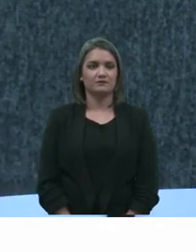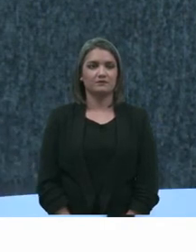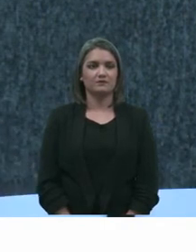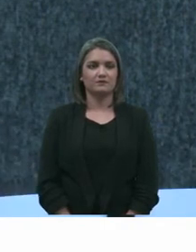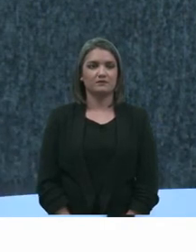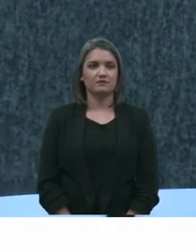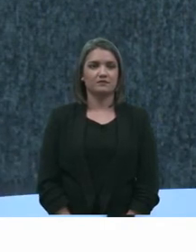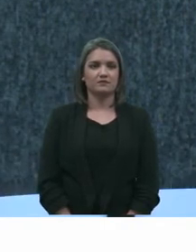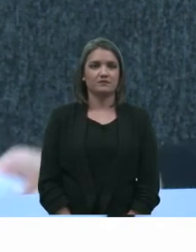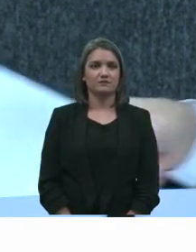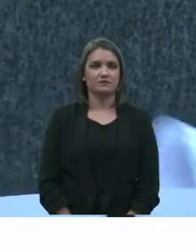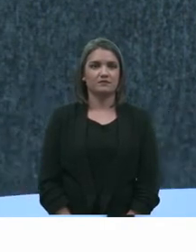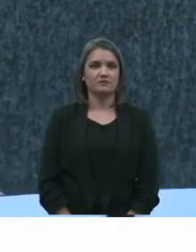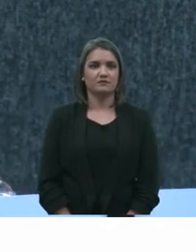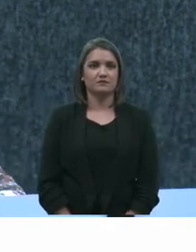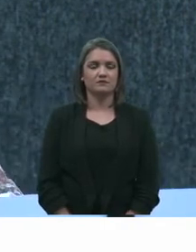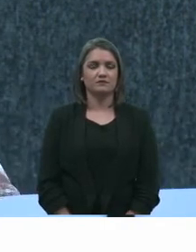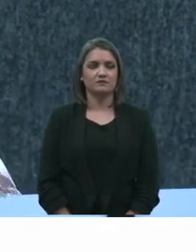Prosseguimos